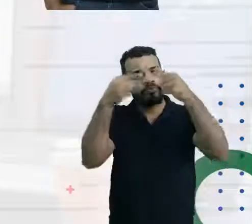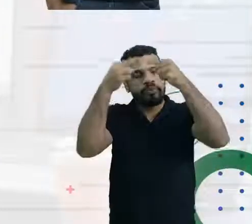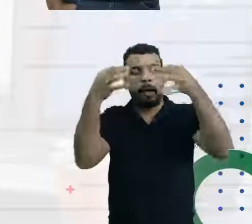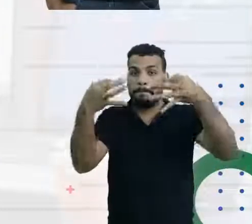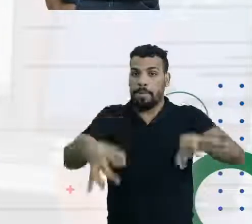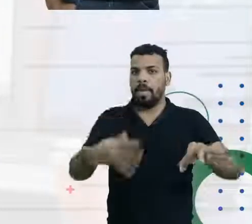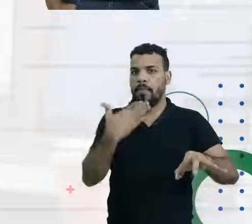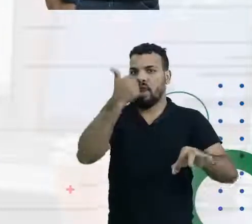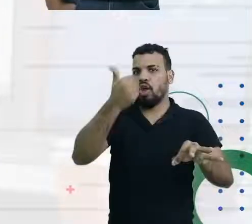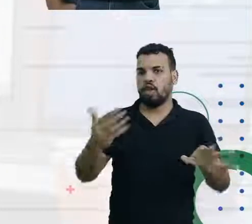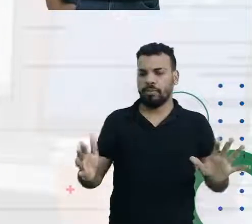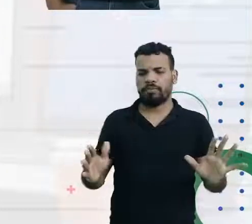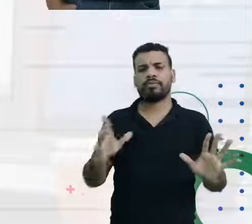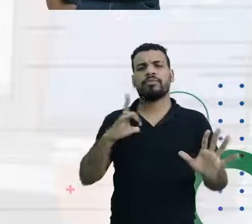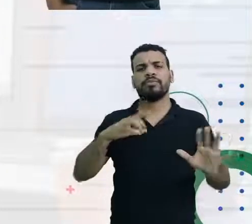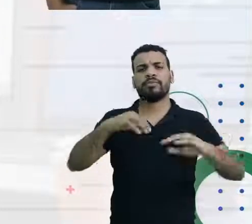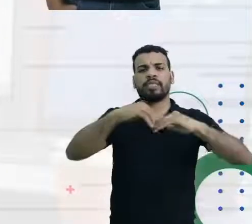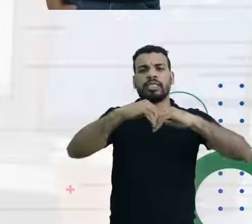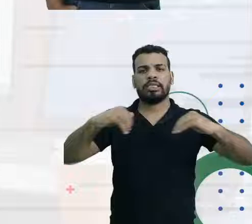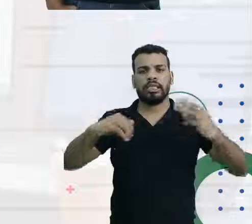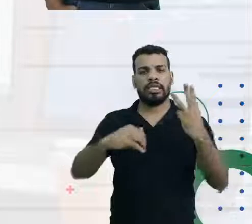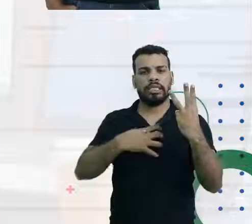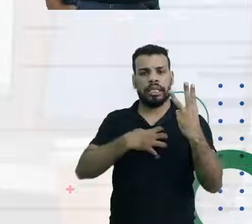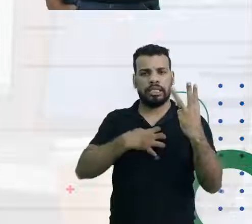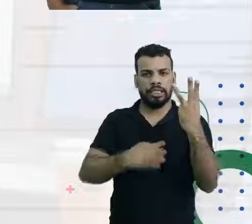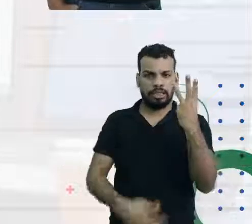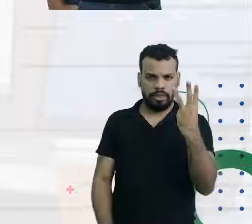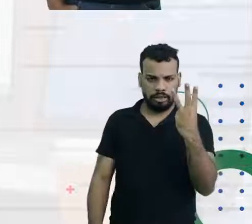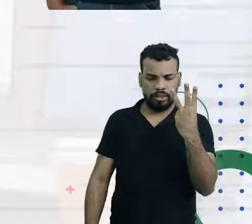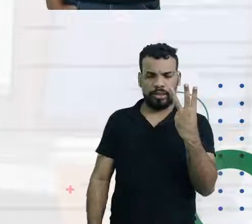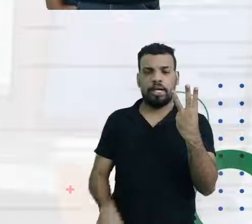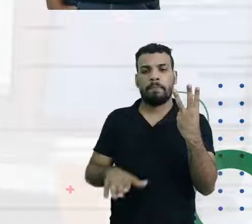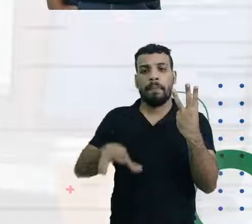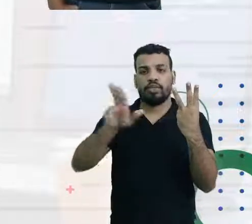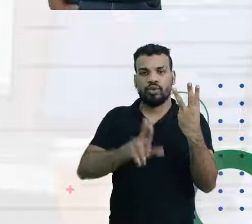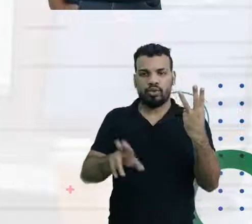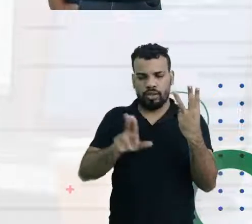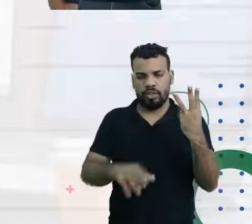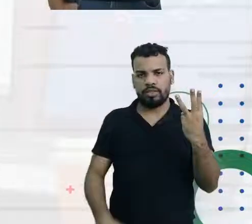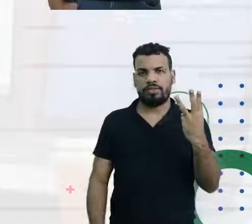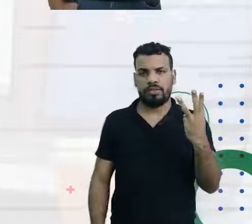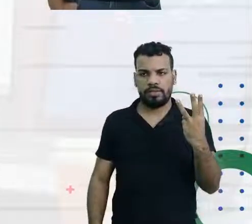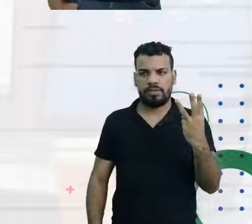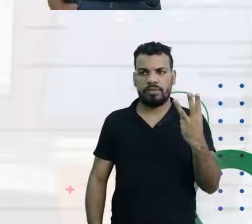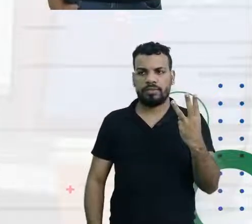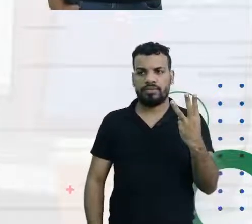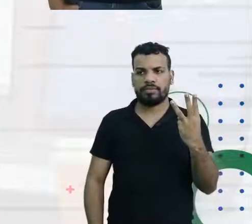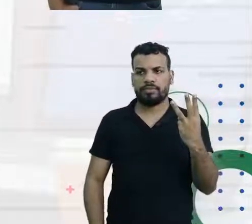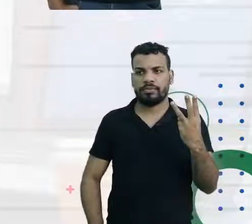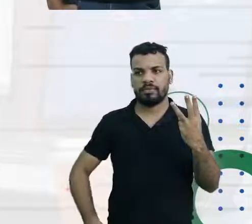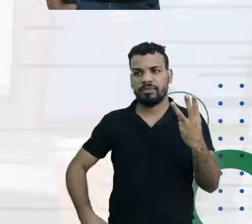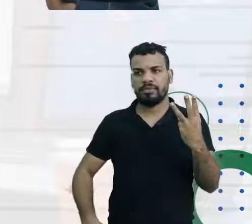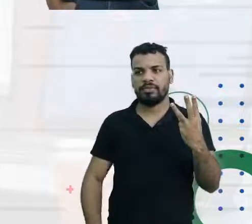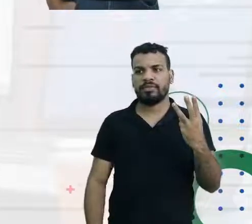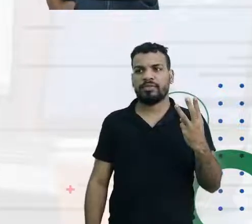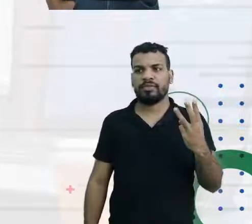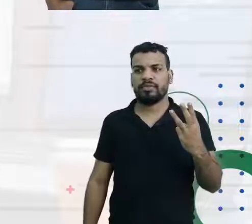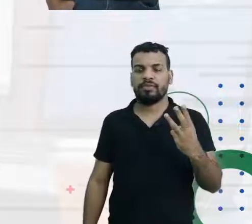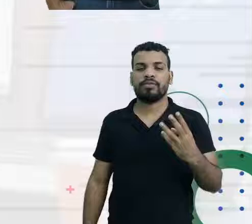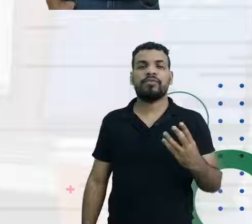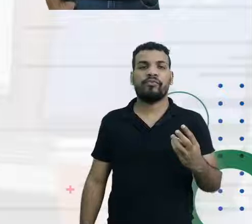né? Eu separei 3 desses modos, que são os modos que são mais utilizados, né? Que é ótimo para a gente ter como